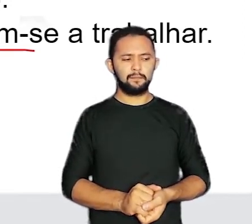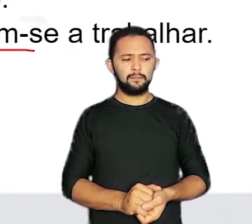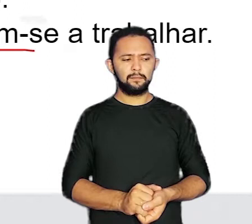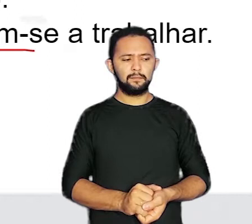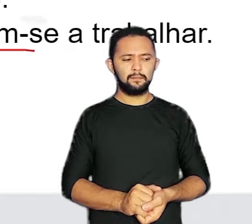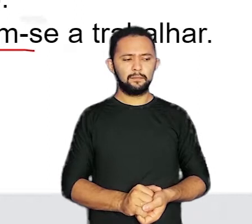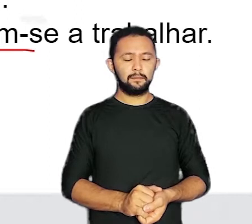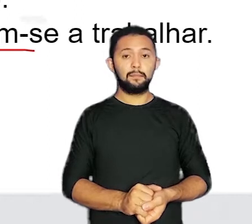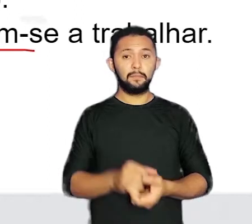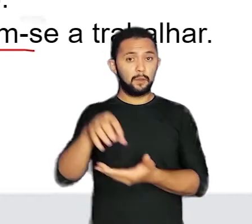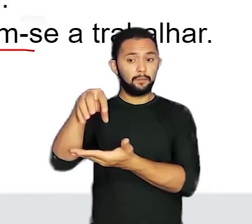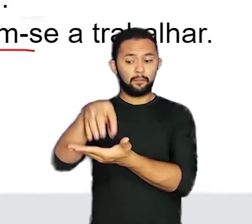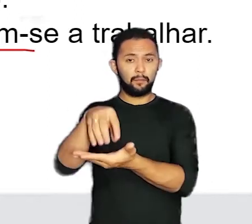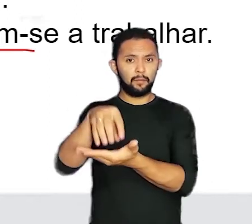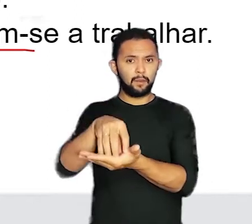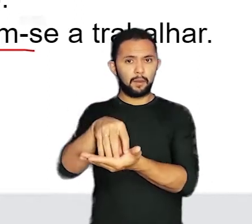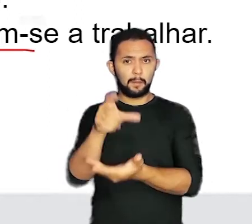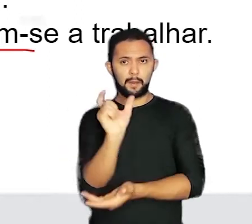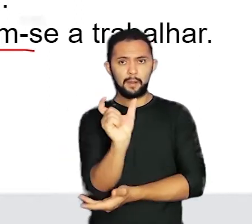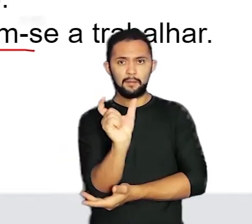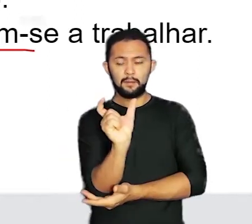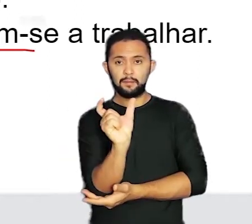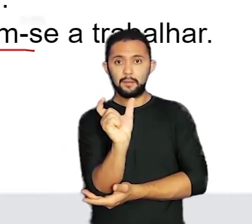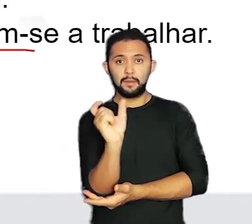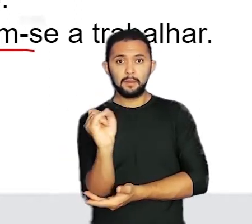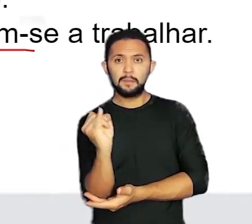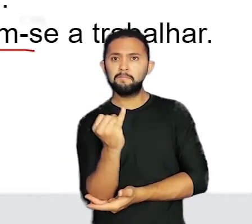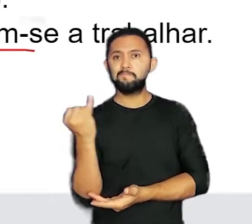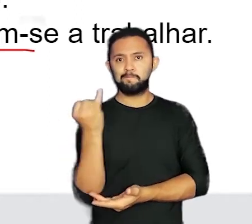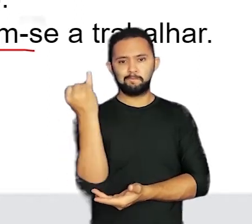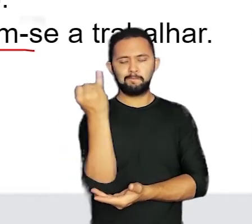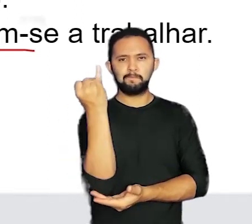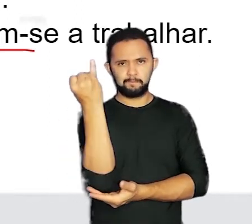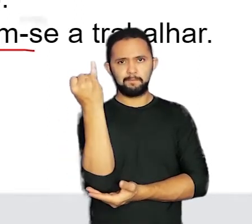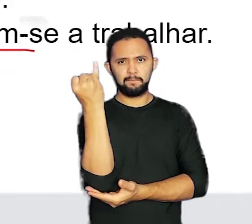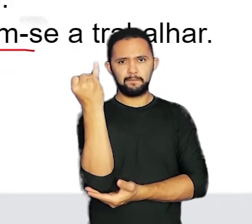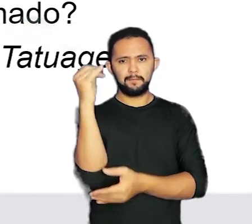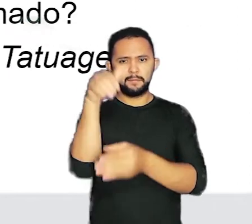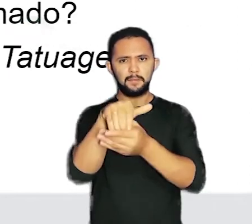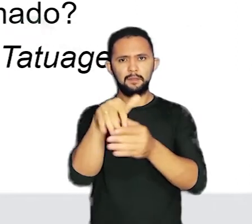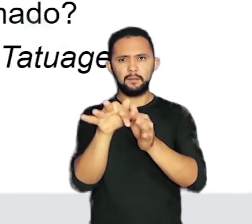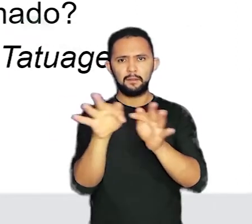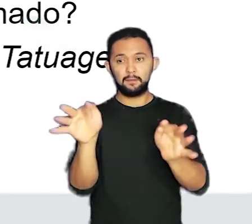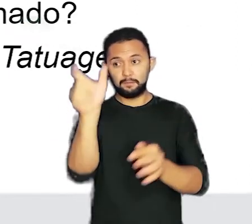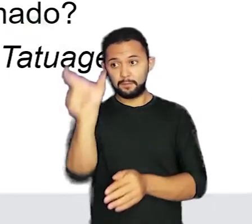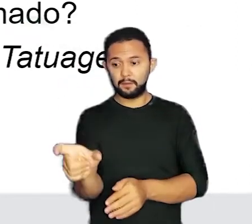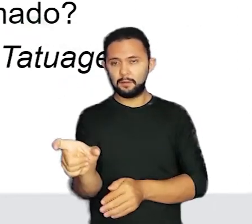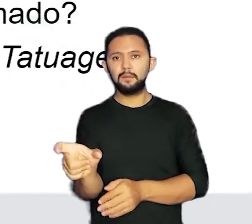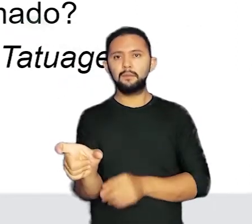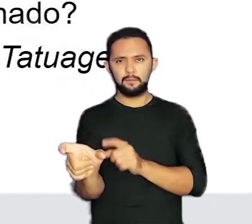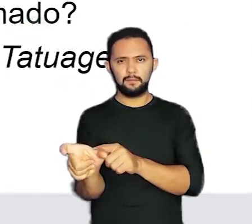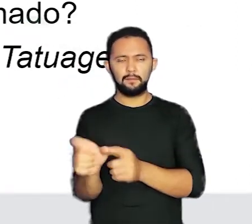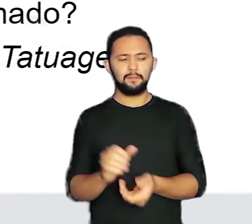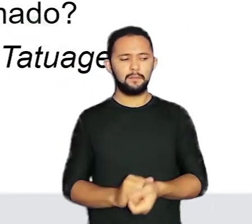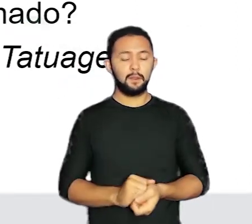Beleza? Então, o núcleo é a palavra central. Não esqueçam isso. É a palavra mais importante. Tá?